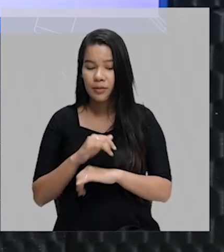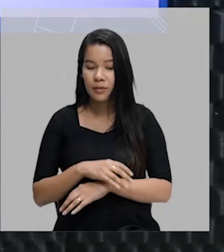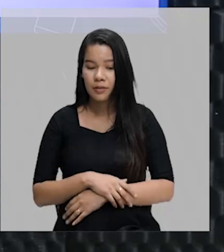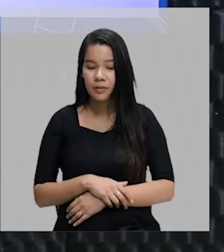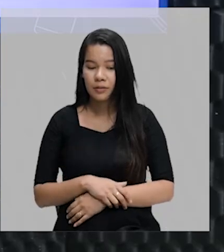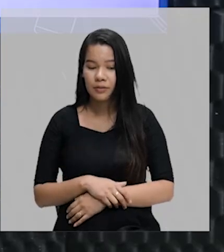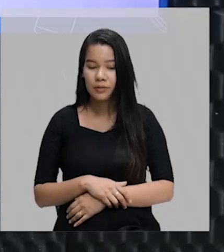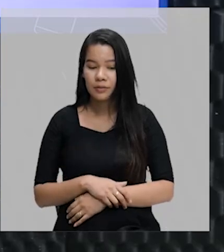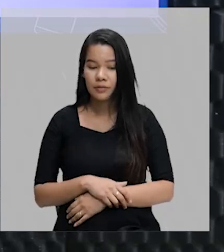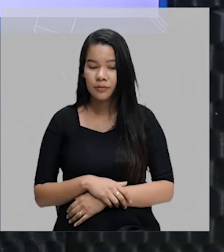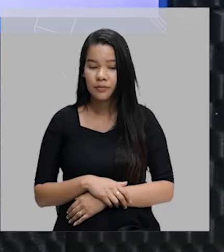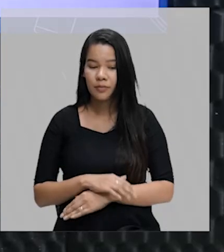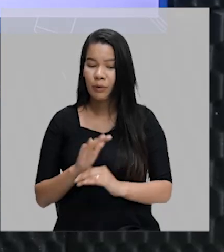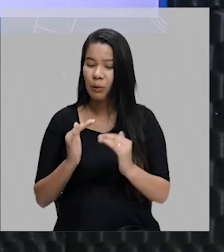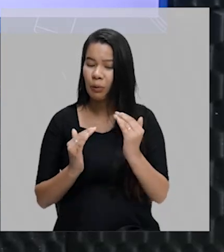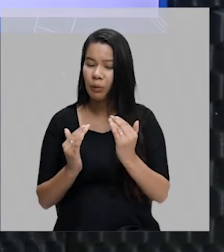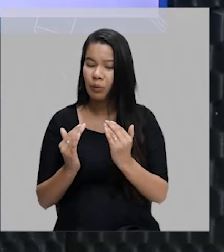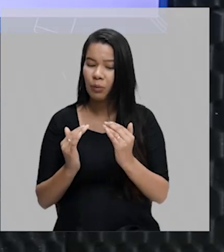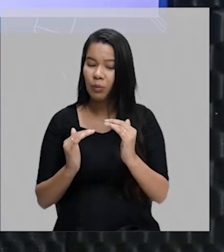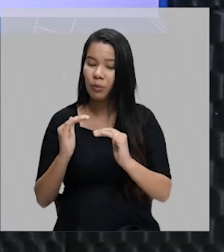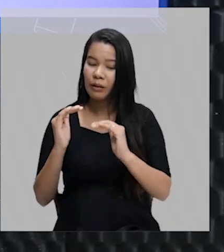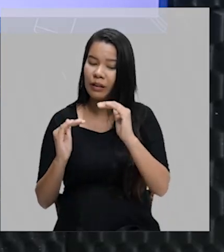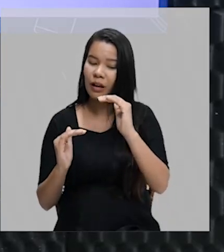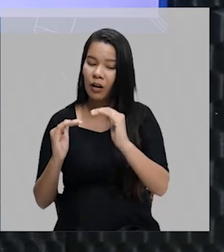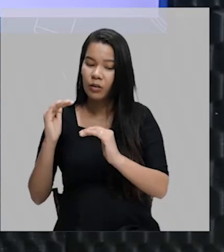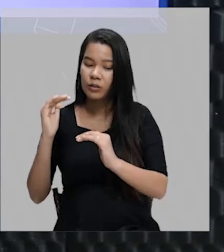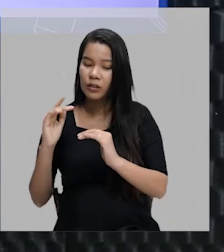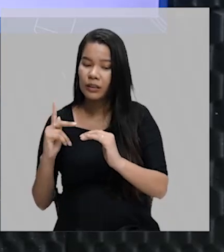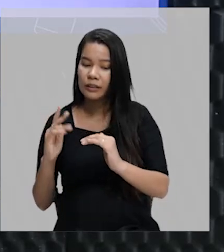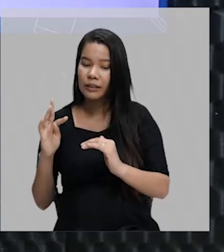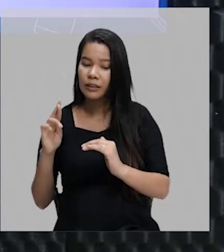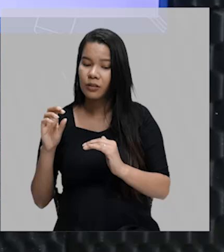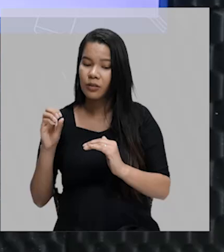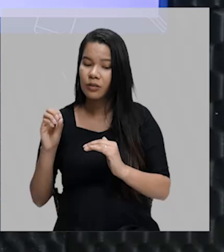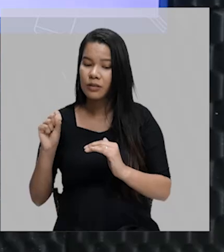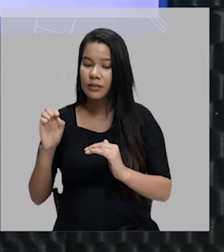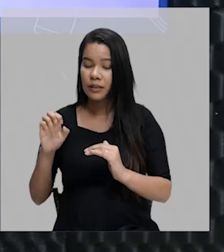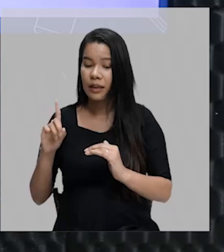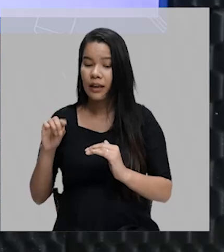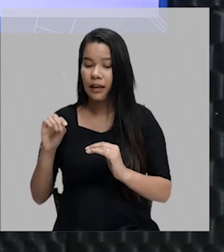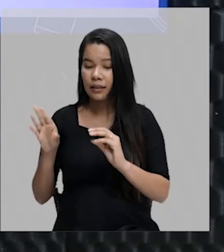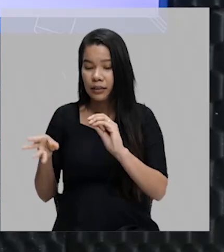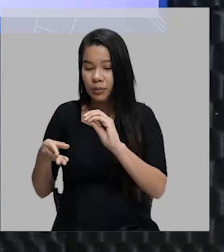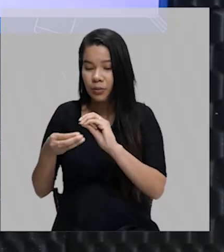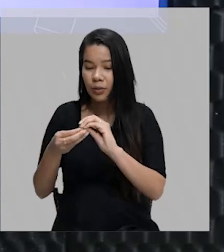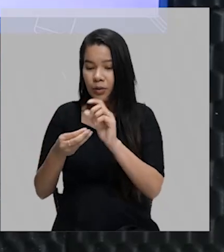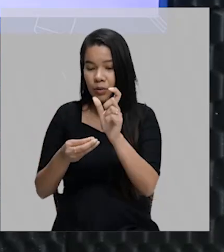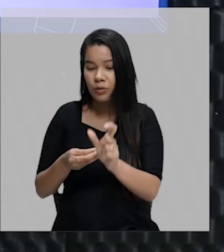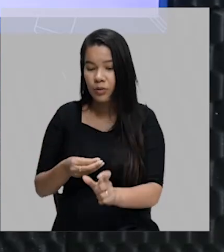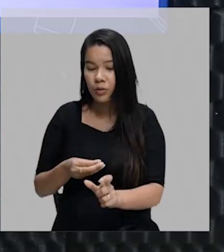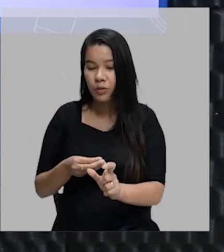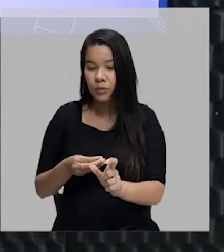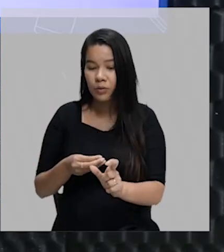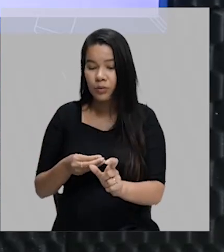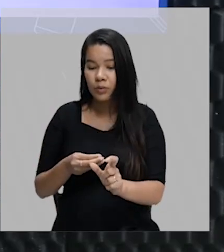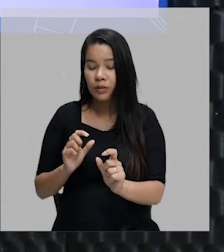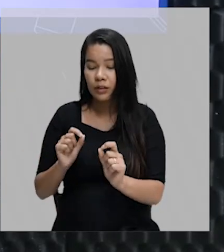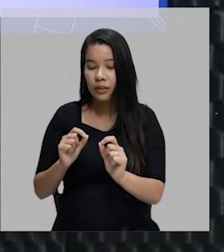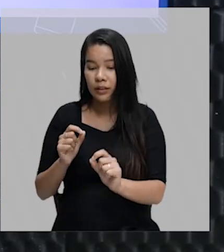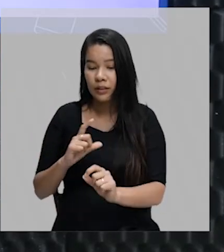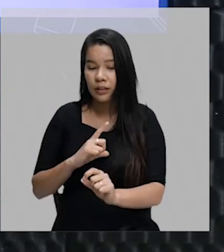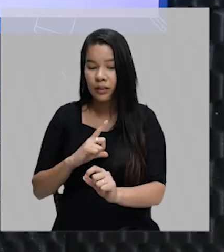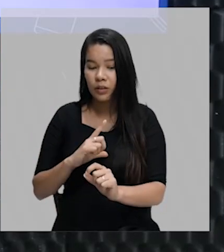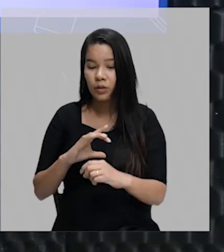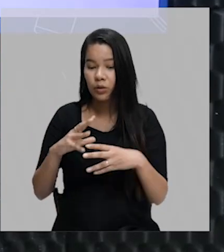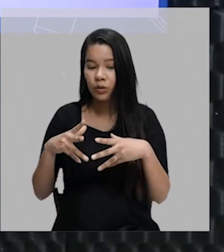diz? O grau de heterose é atribuído ao indivíduo, portanto, todas as características de um mesmo